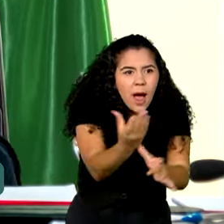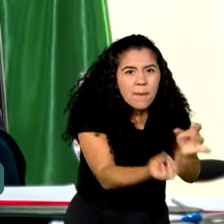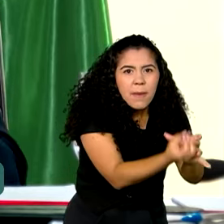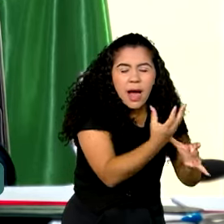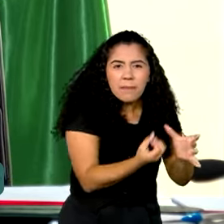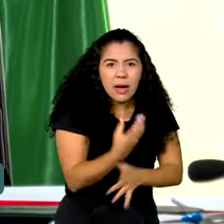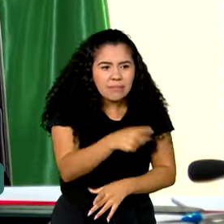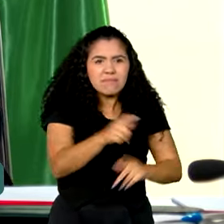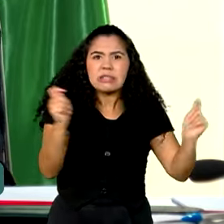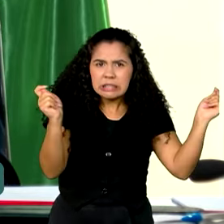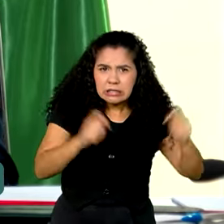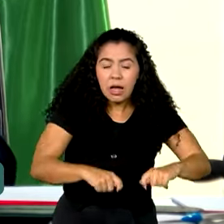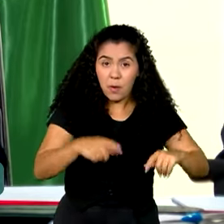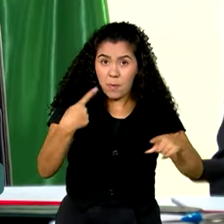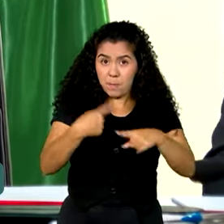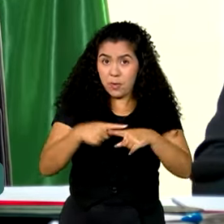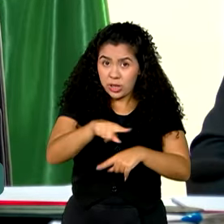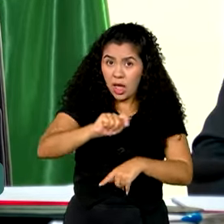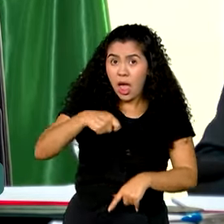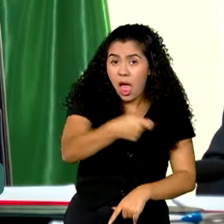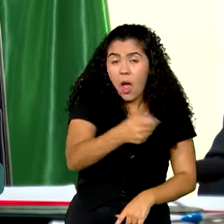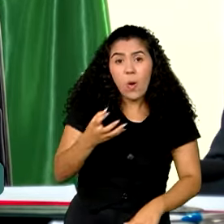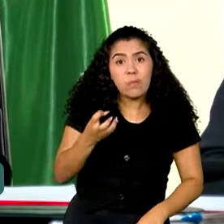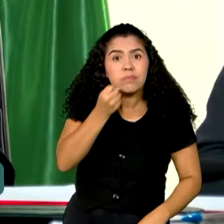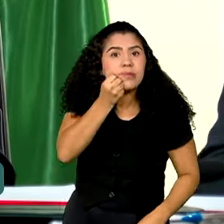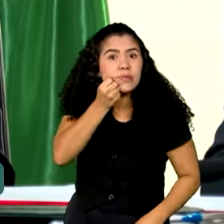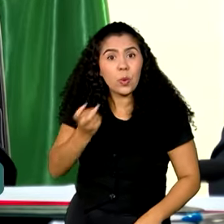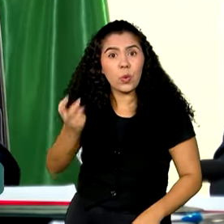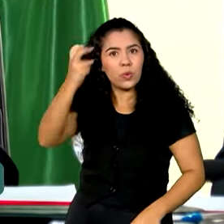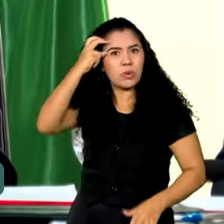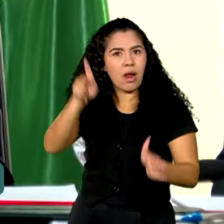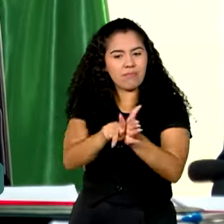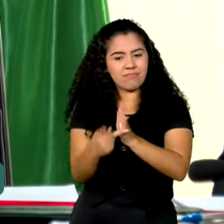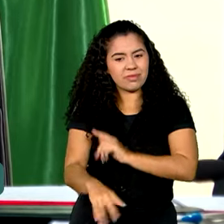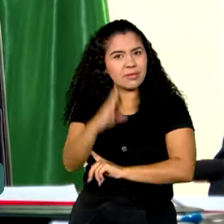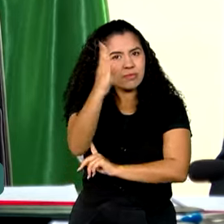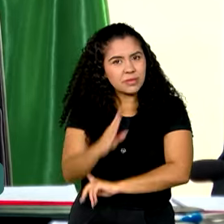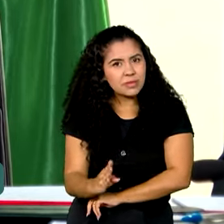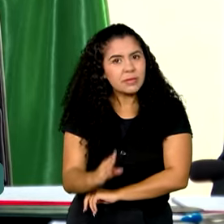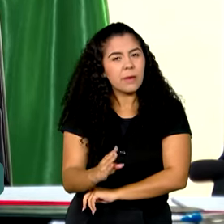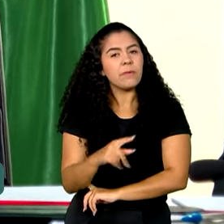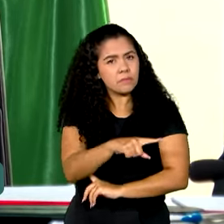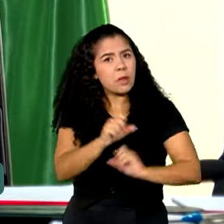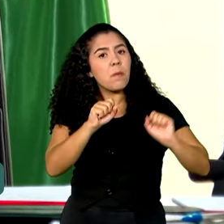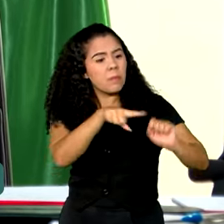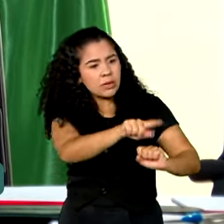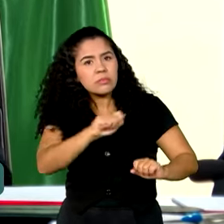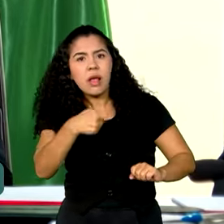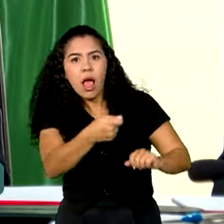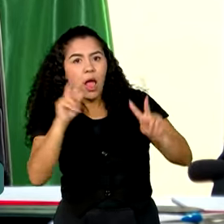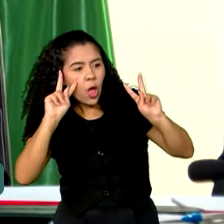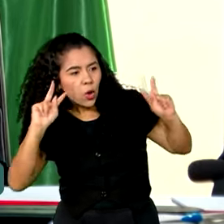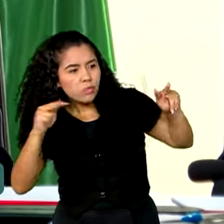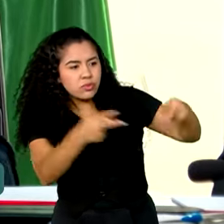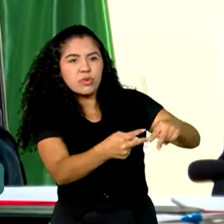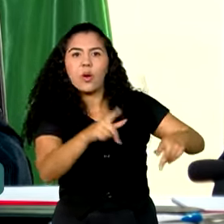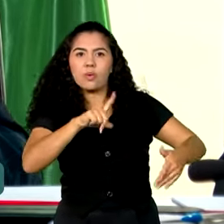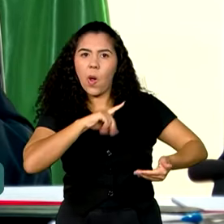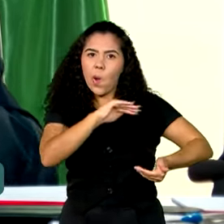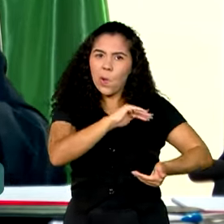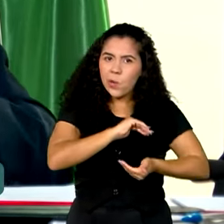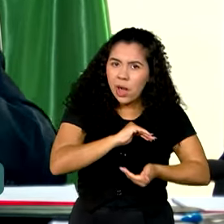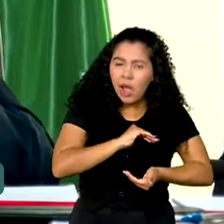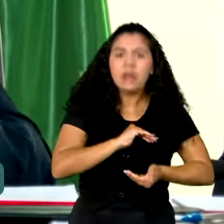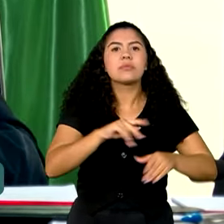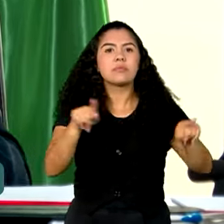defensável, perante, porque hoje é um patrimônio cultural brasileiro, mas a gente pode fazer com que seja reconhecido pela Unesco, a gente pode